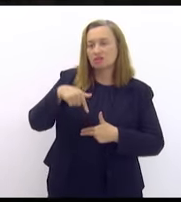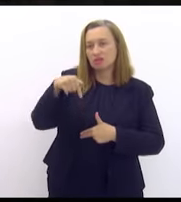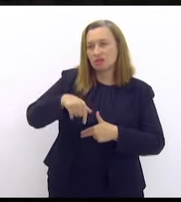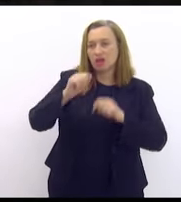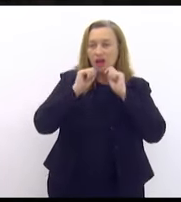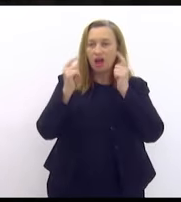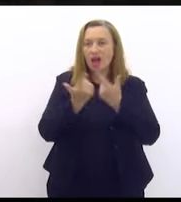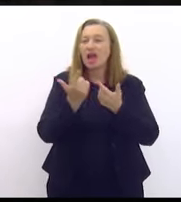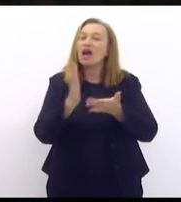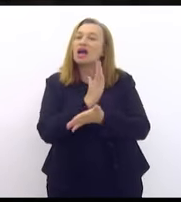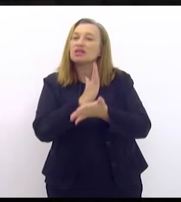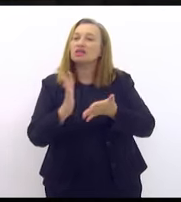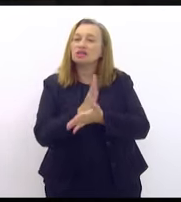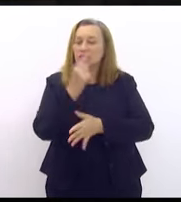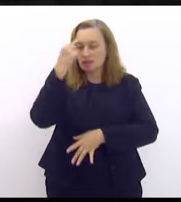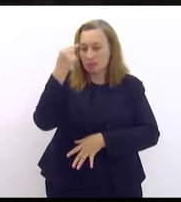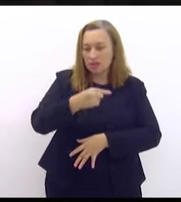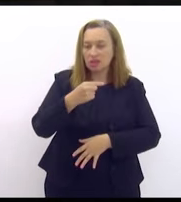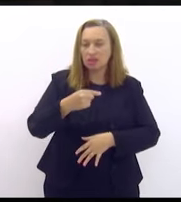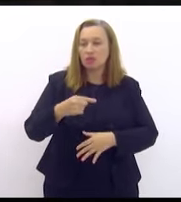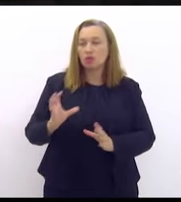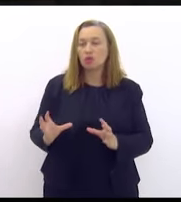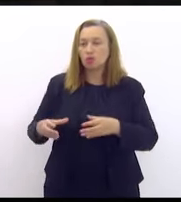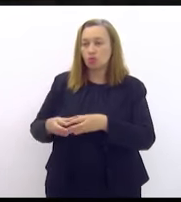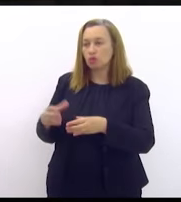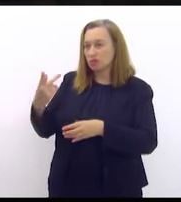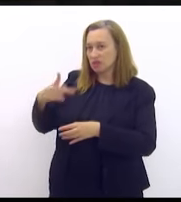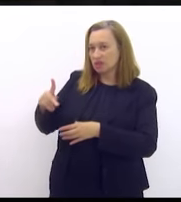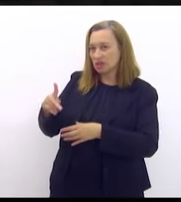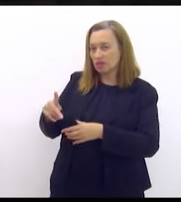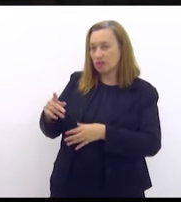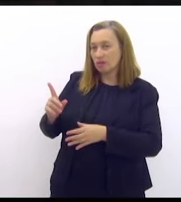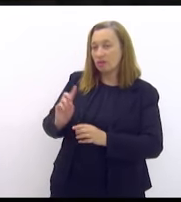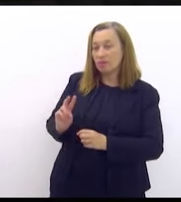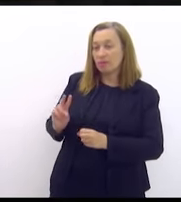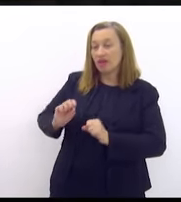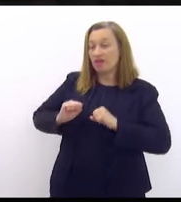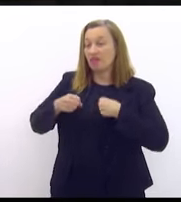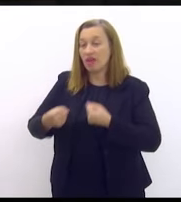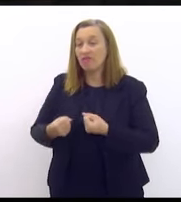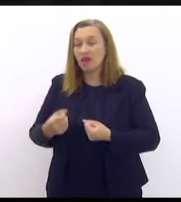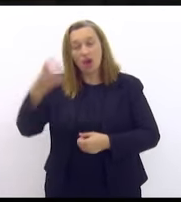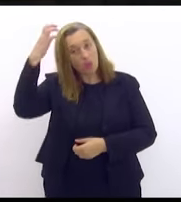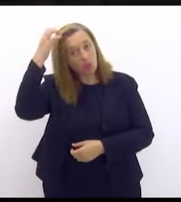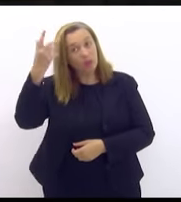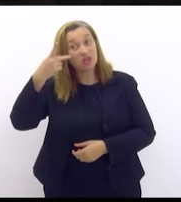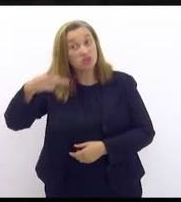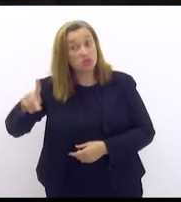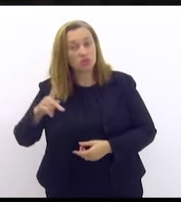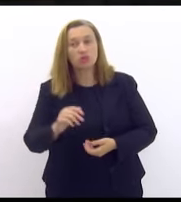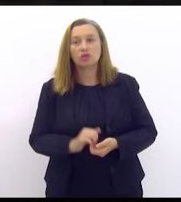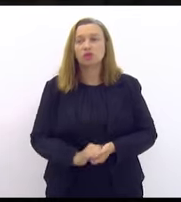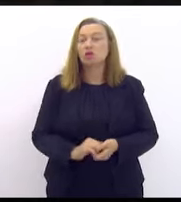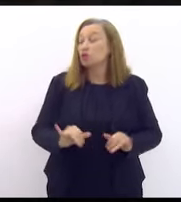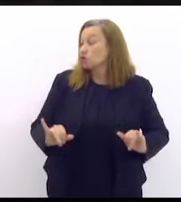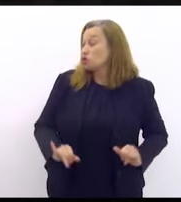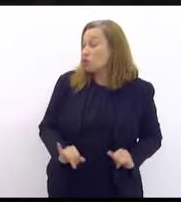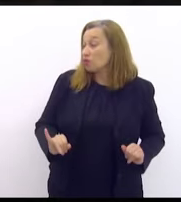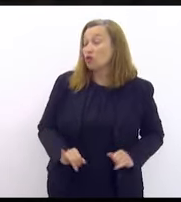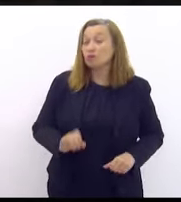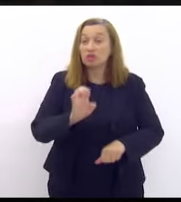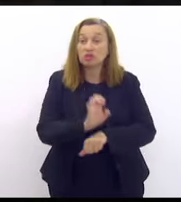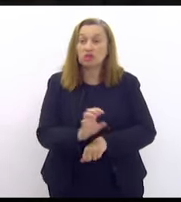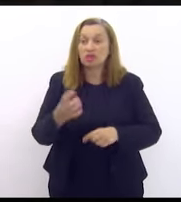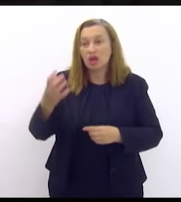põe muitas vezes a sua base para defender, a culpa é sua, Cláudio Castro. O austericídio que sofremos nesse Estado, a culpa